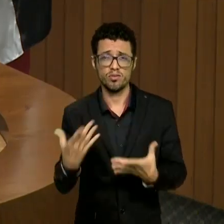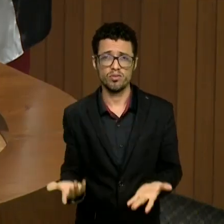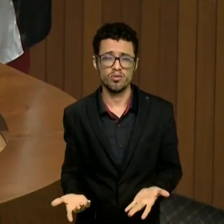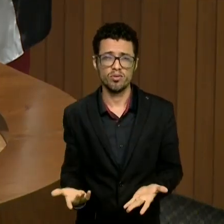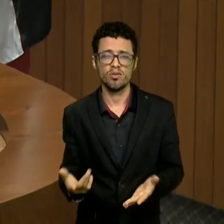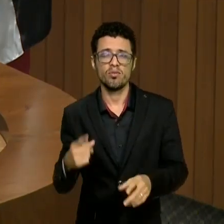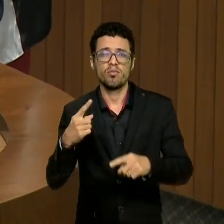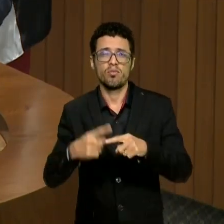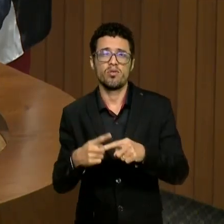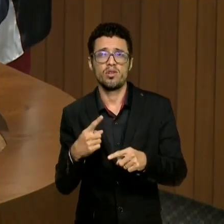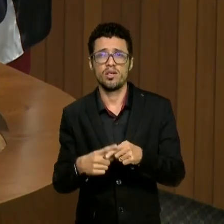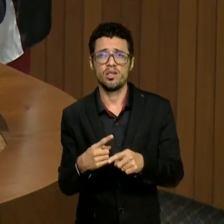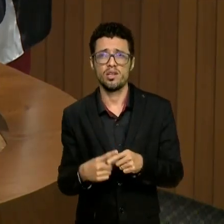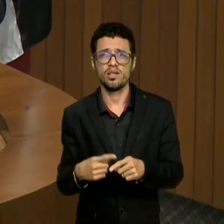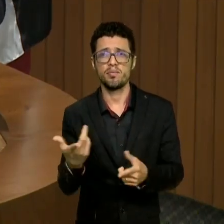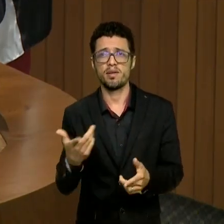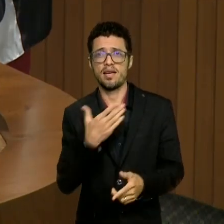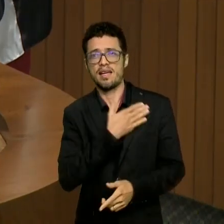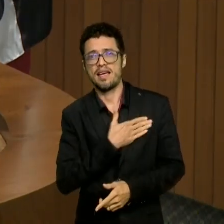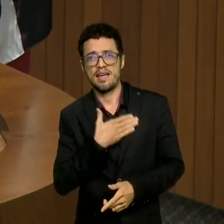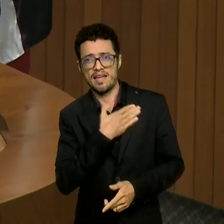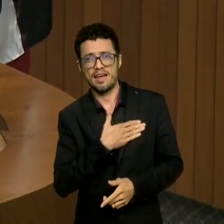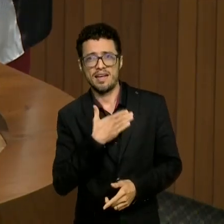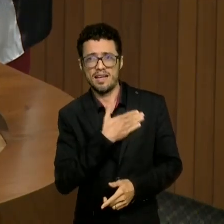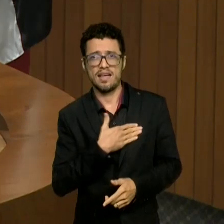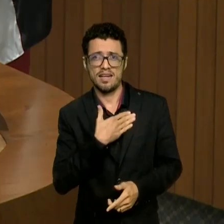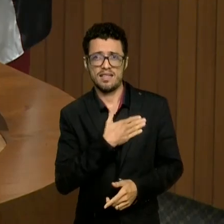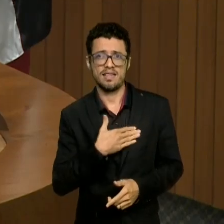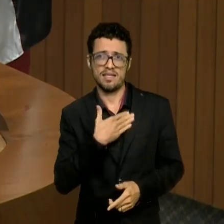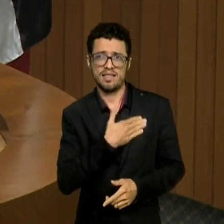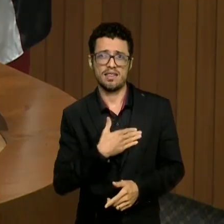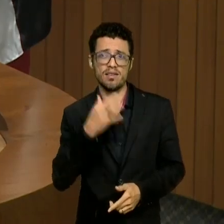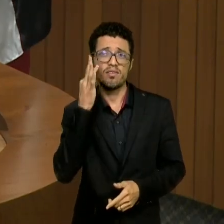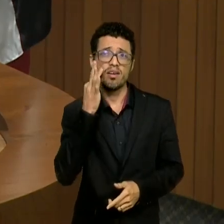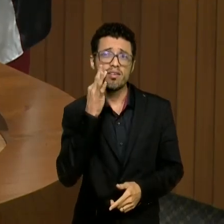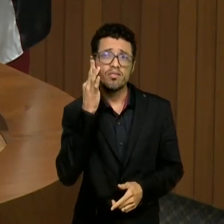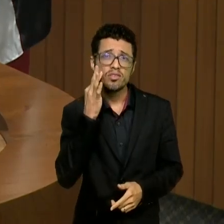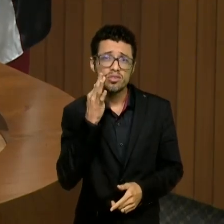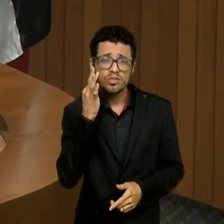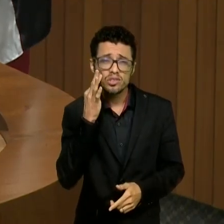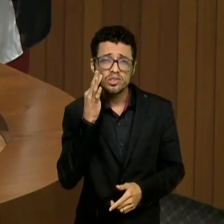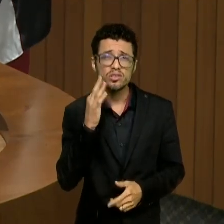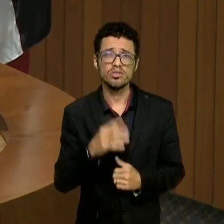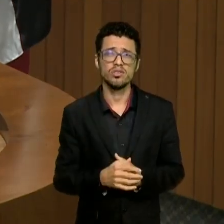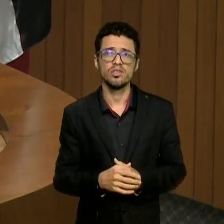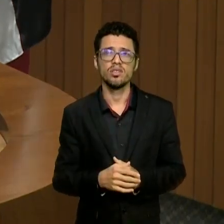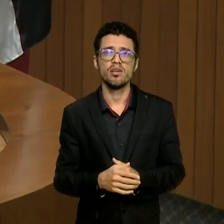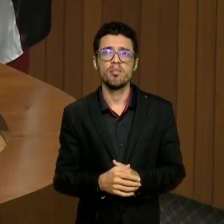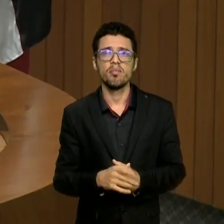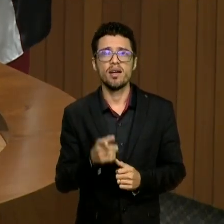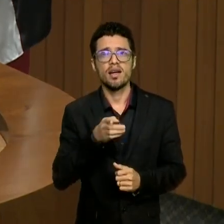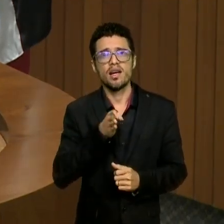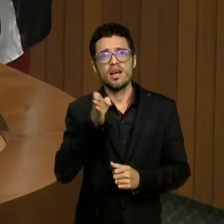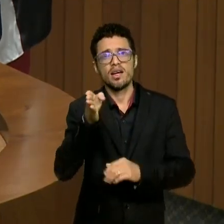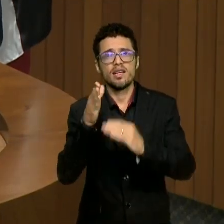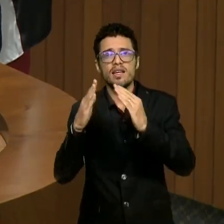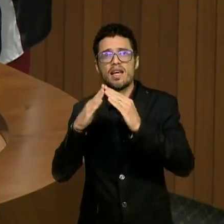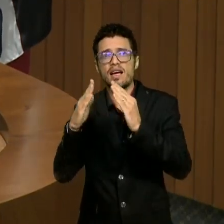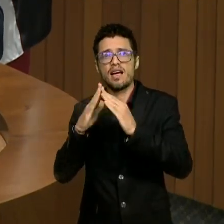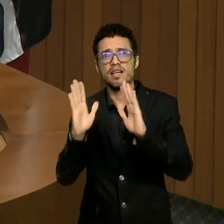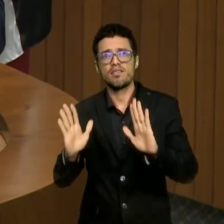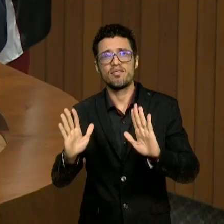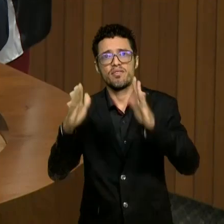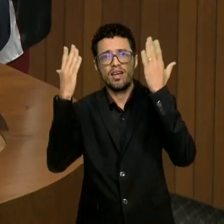política, todo final de semana recebendo gente na casa dele. Eu tenho imagens mostrando gente saindo lá. Na hora que pedirem as imagens,